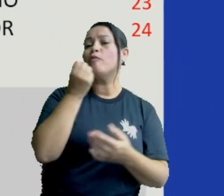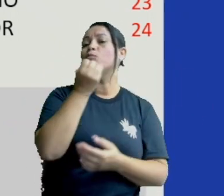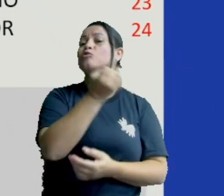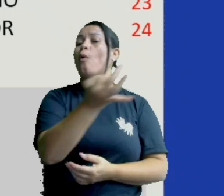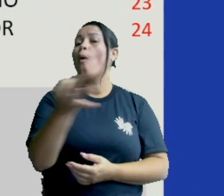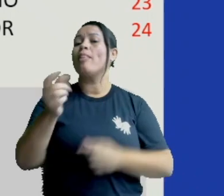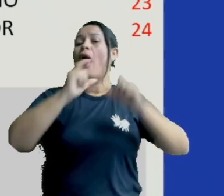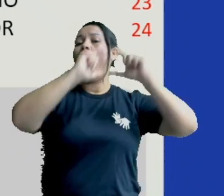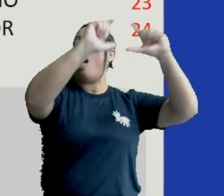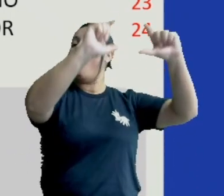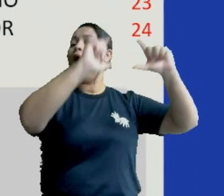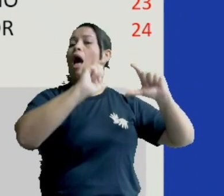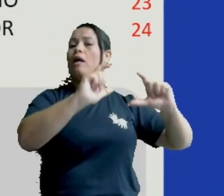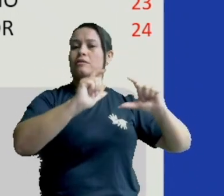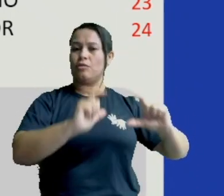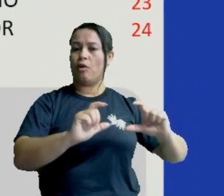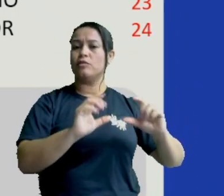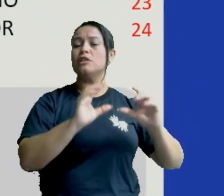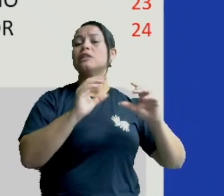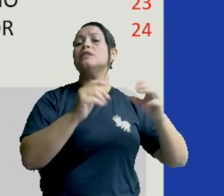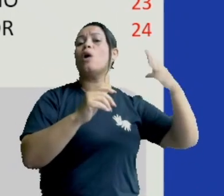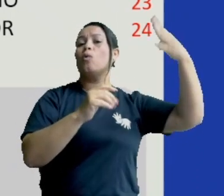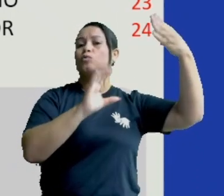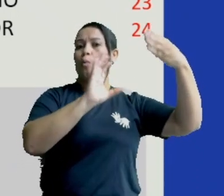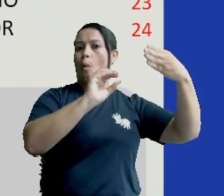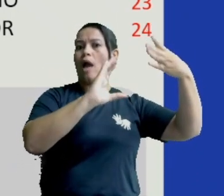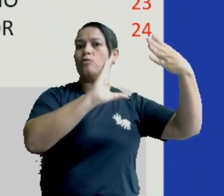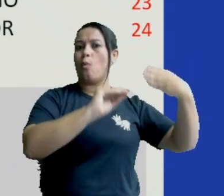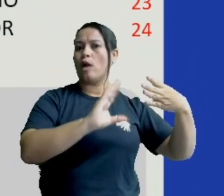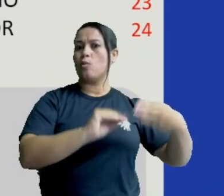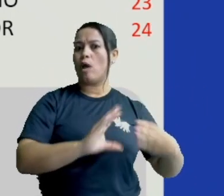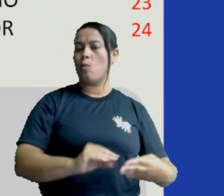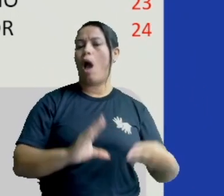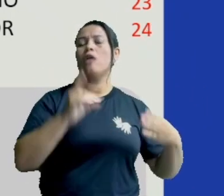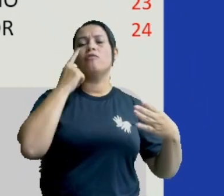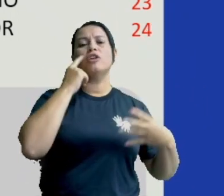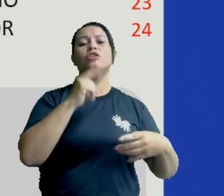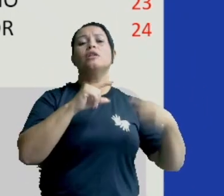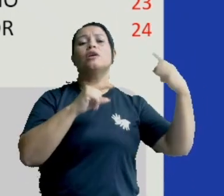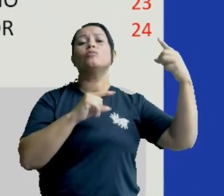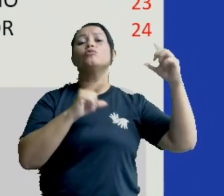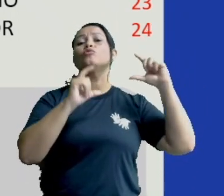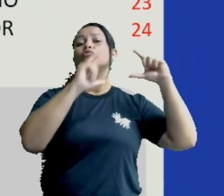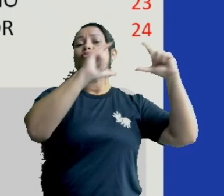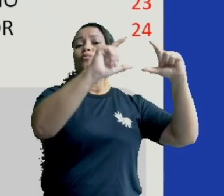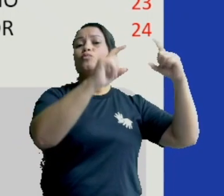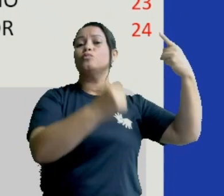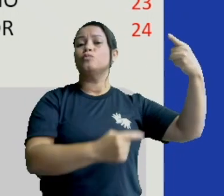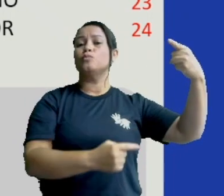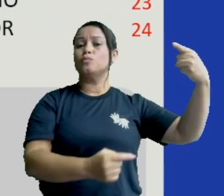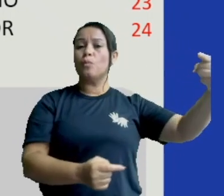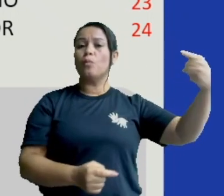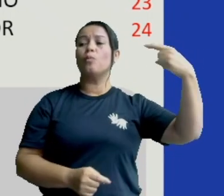as estrofes, que são os conjuntinhos dos versos. Nós temos 1,